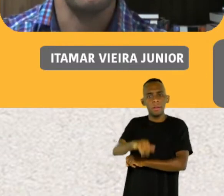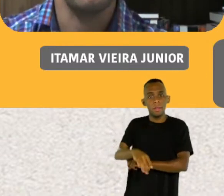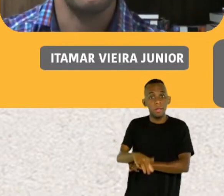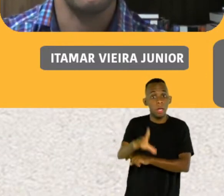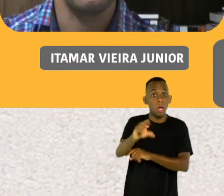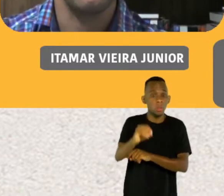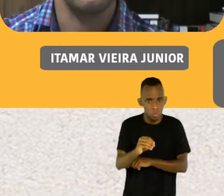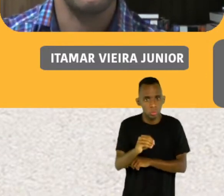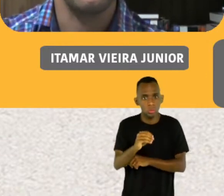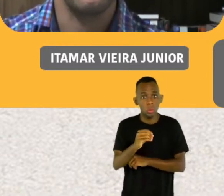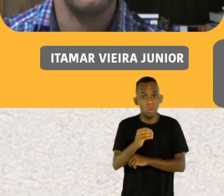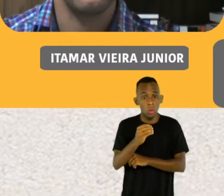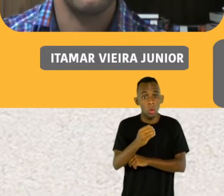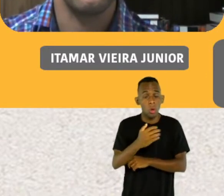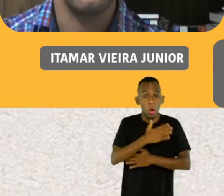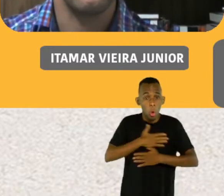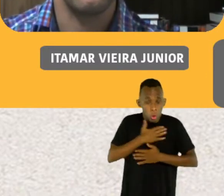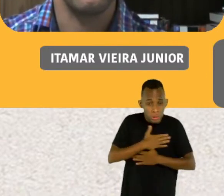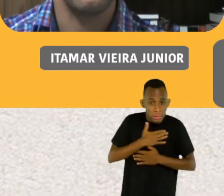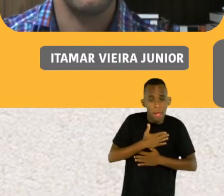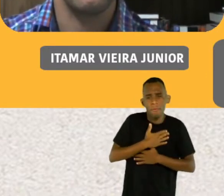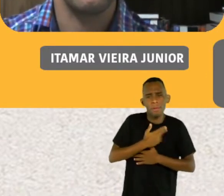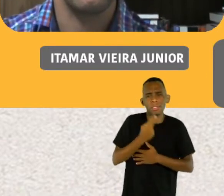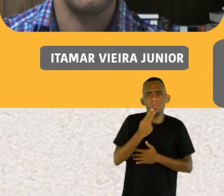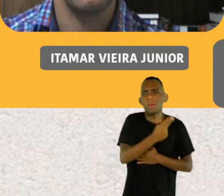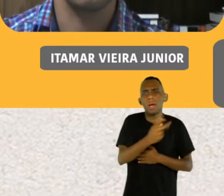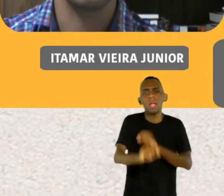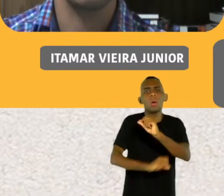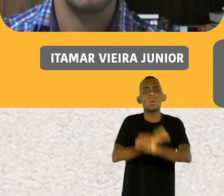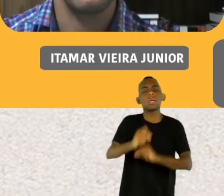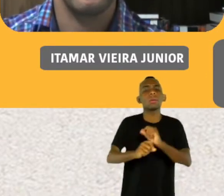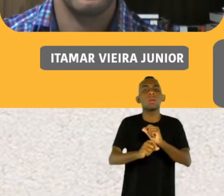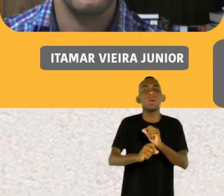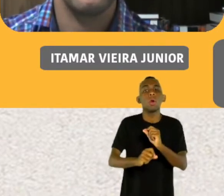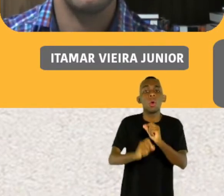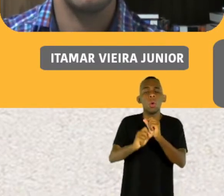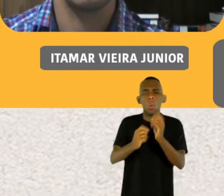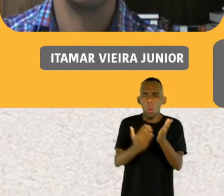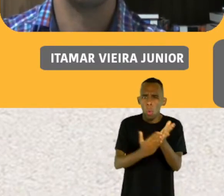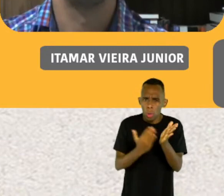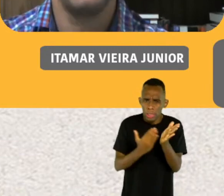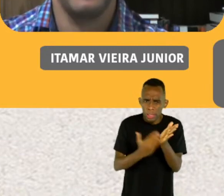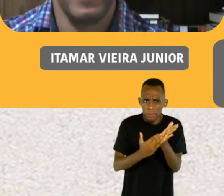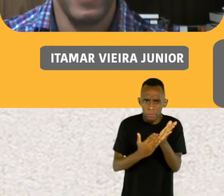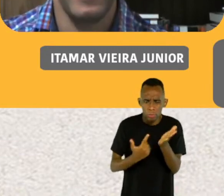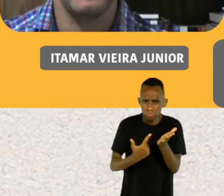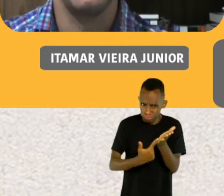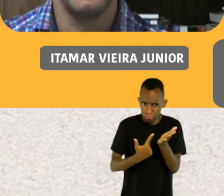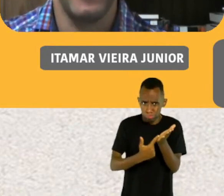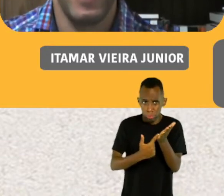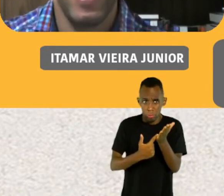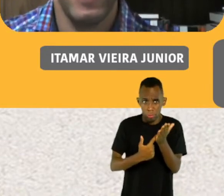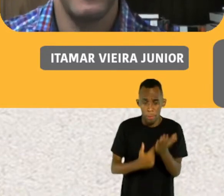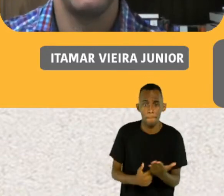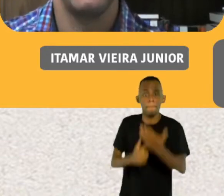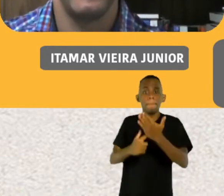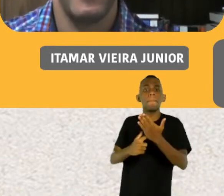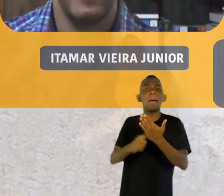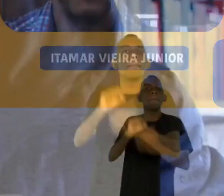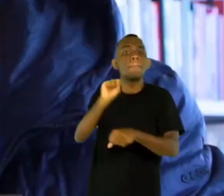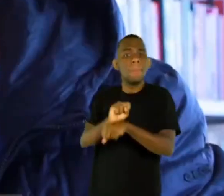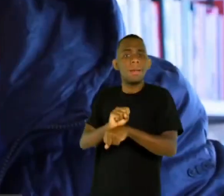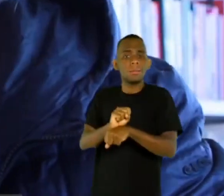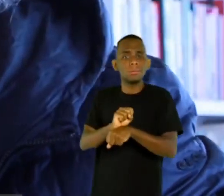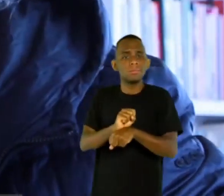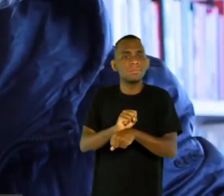quando a obra da pessoa para em pé. Portanto, a obra do Sérgio já para em pé. Eu